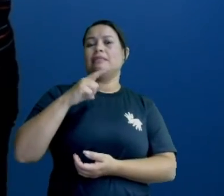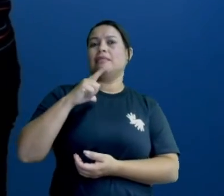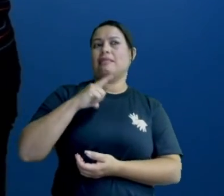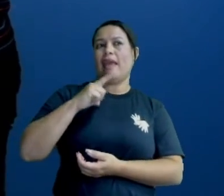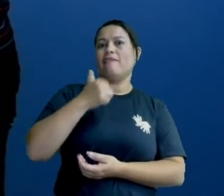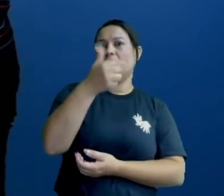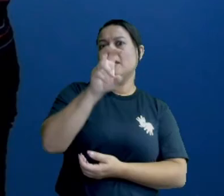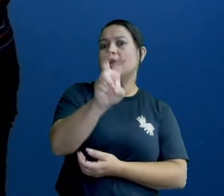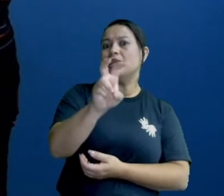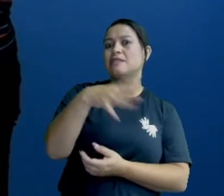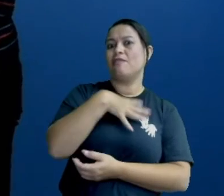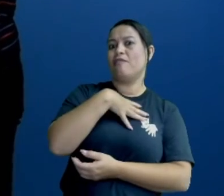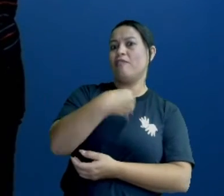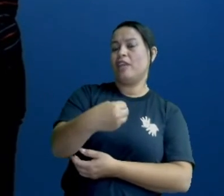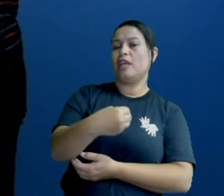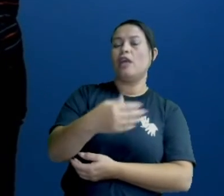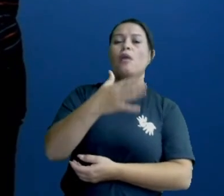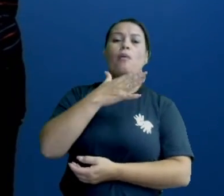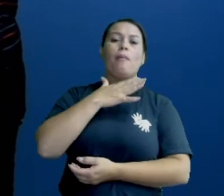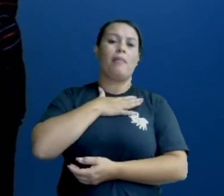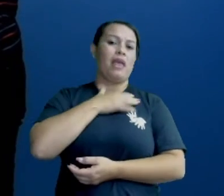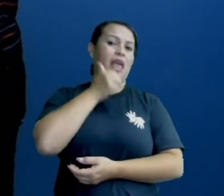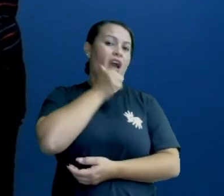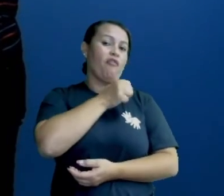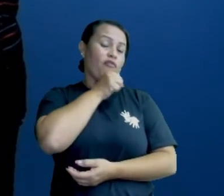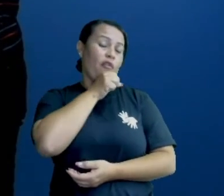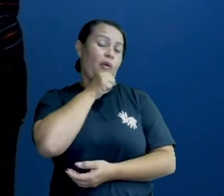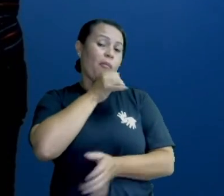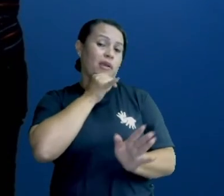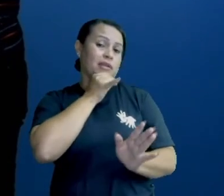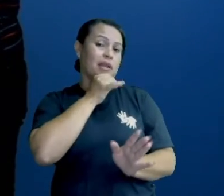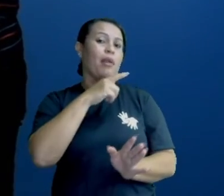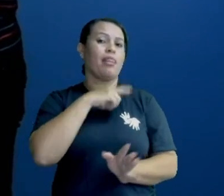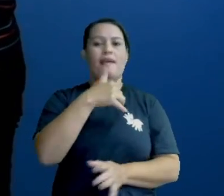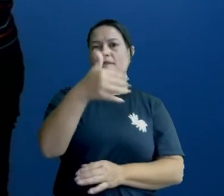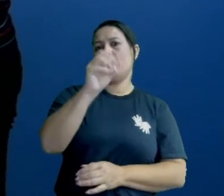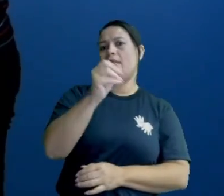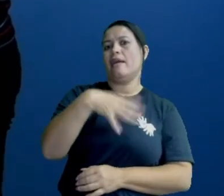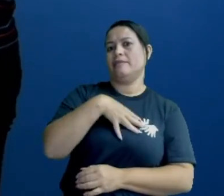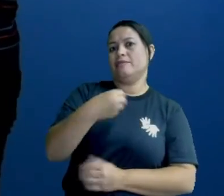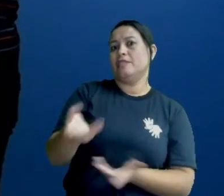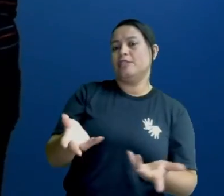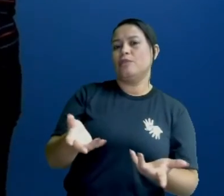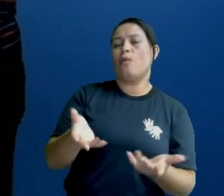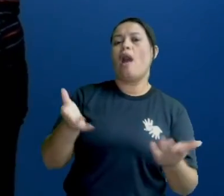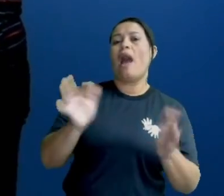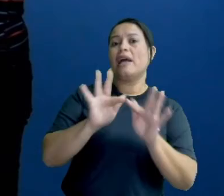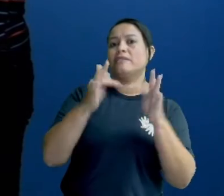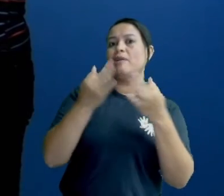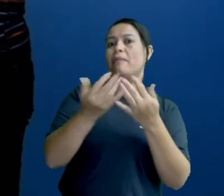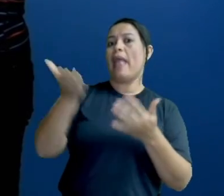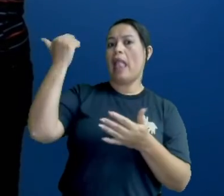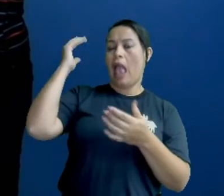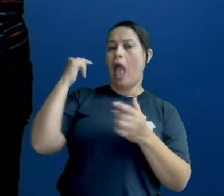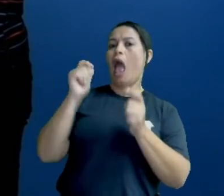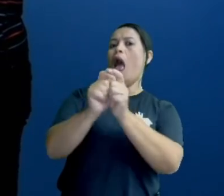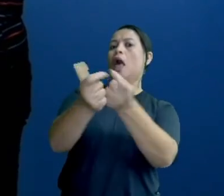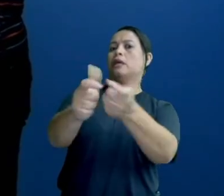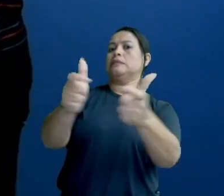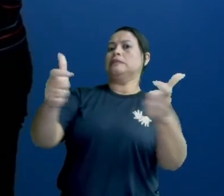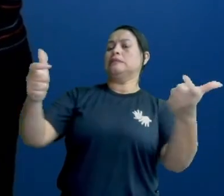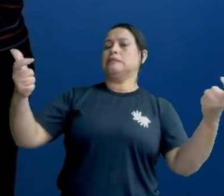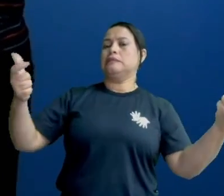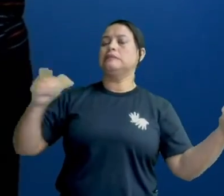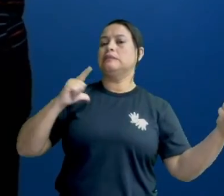escuta essas histórias, né? Minha avó, por exemplo, paterna, ela teve 10 filhos, né? Então, assim, as famílias tendiam a ser